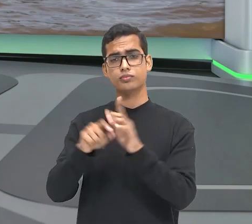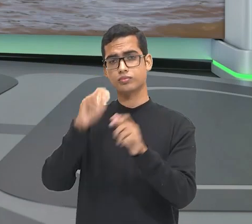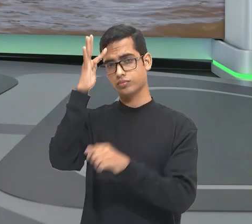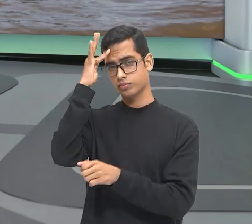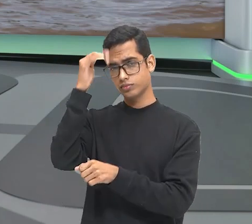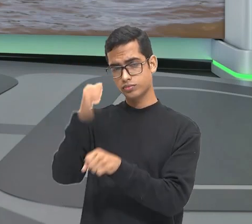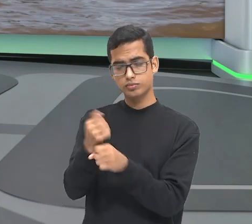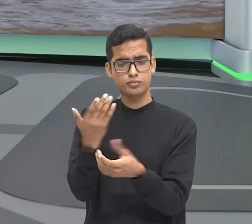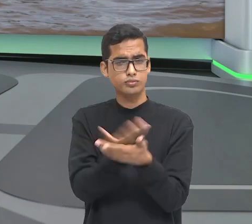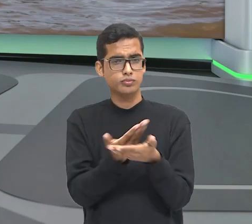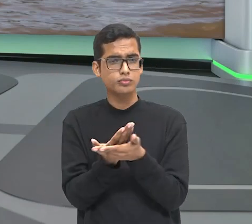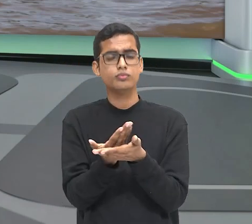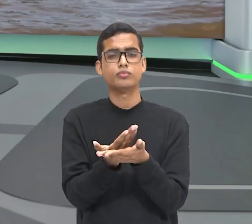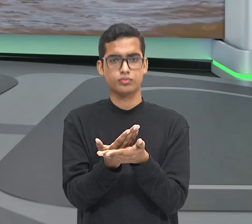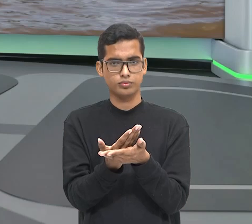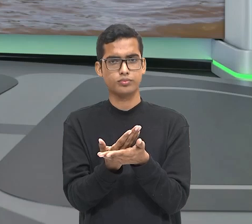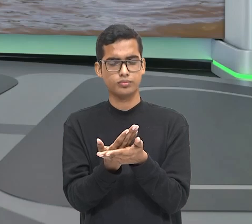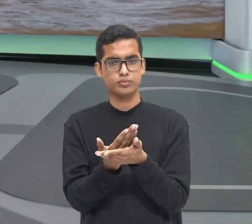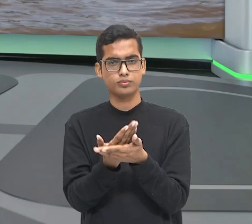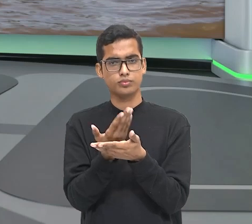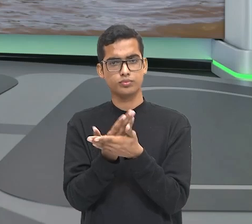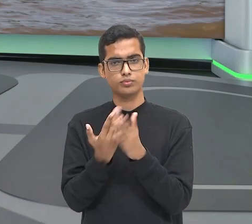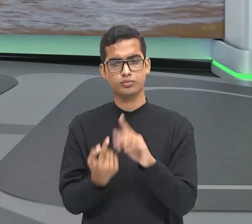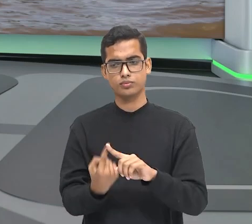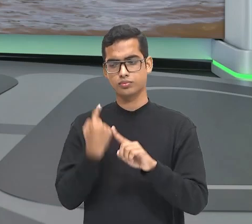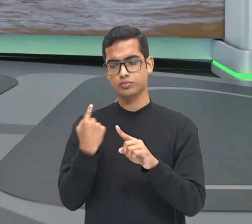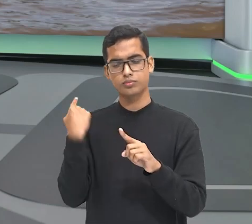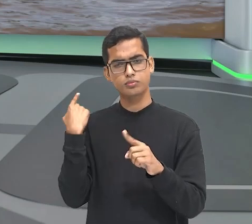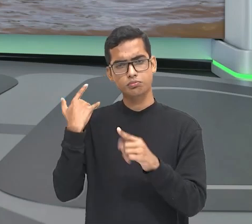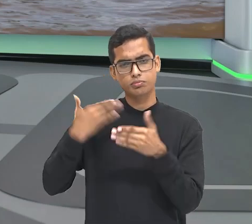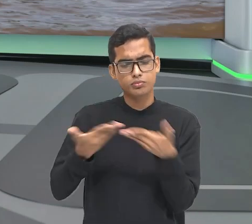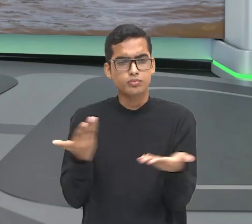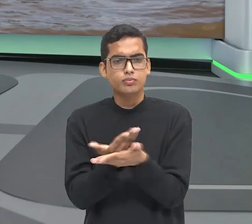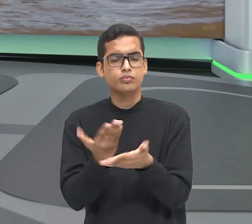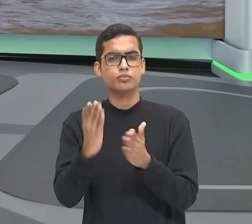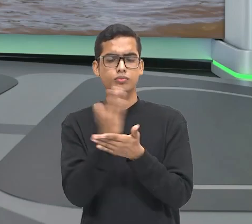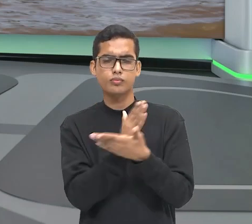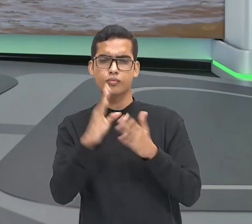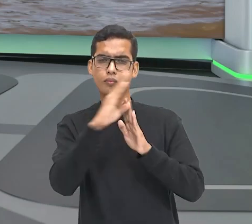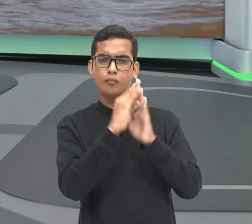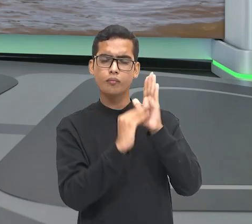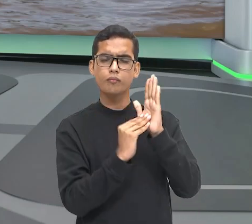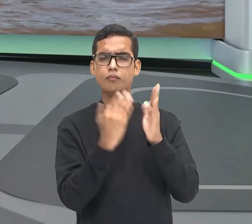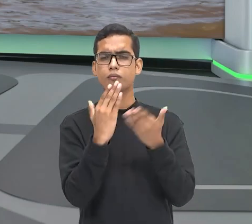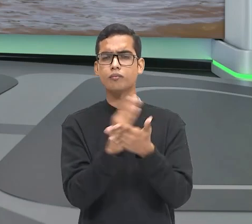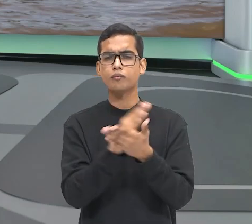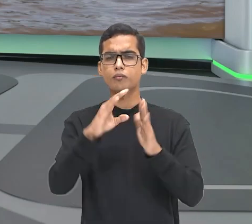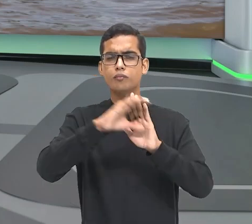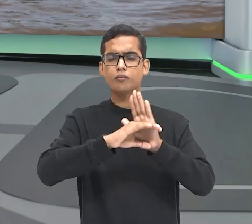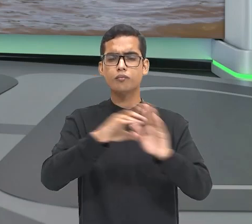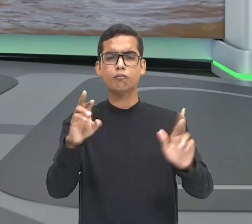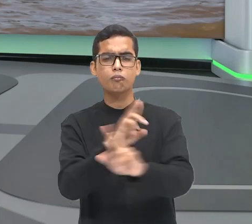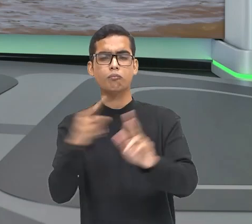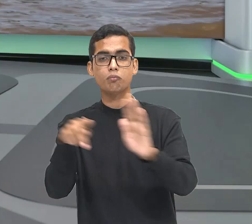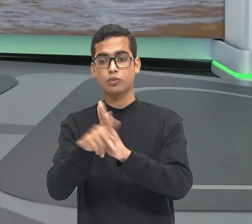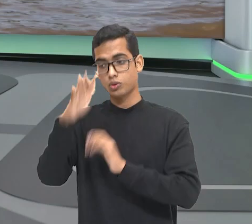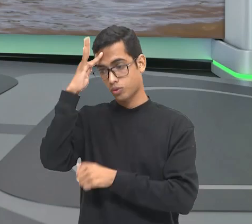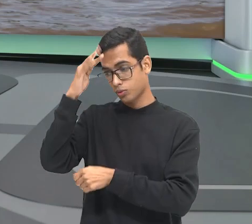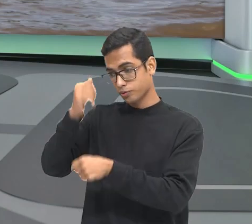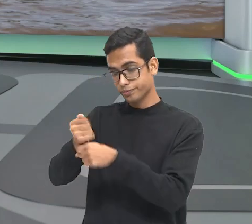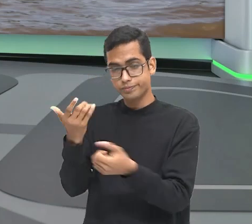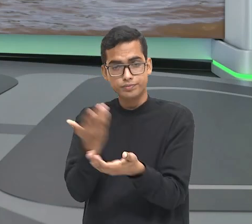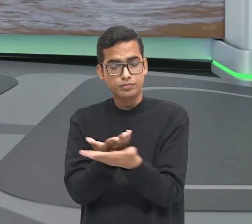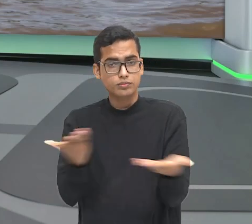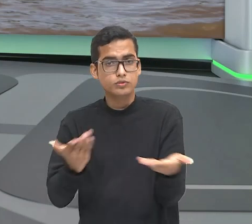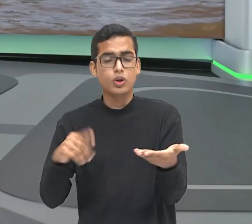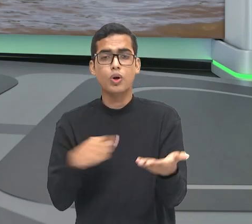né? Que é o que a gente tem estudado. Nessas últimas aulas a gente tem trazido aí alguns conceitos relacionados com a física, né? Então, a partir dessa aula de